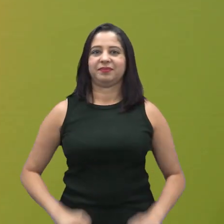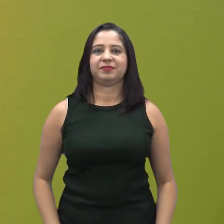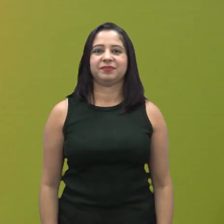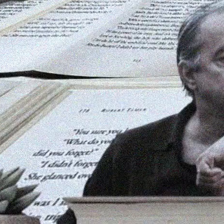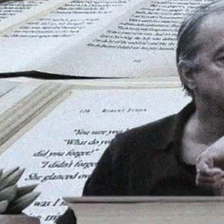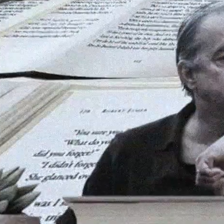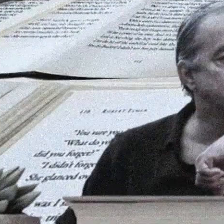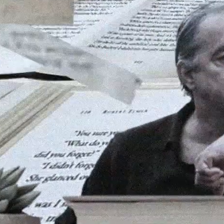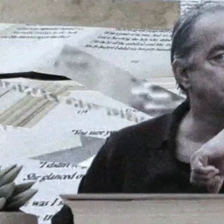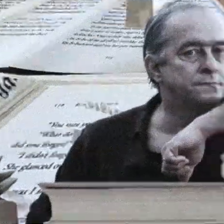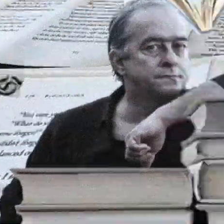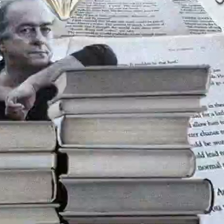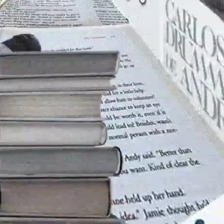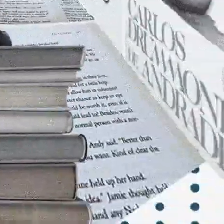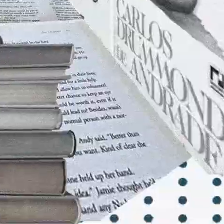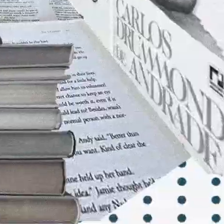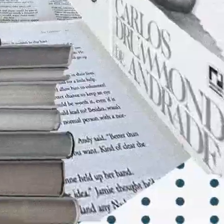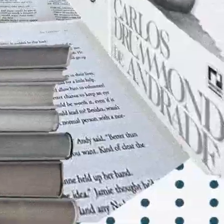Roda o VT.